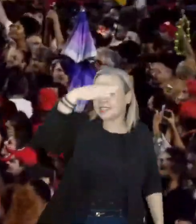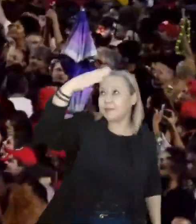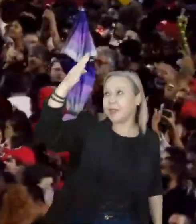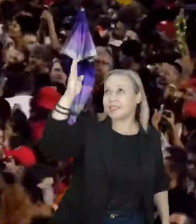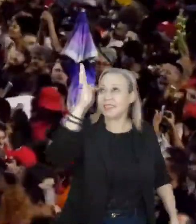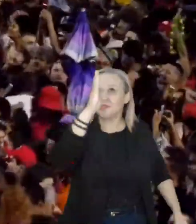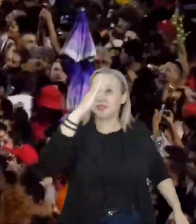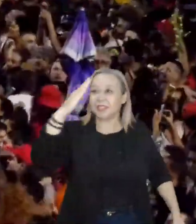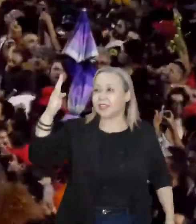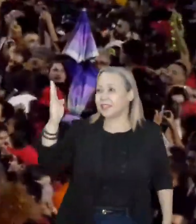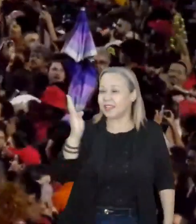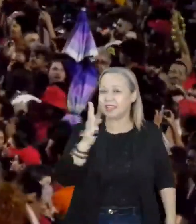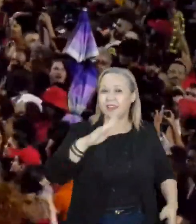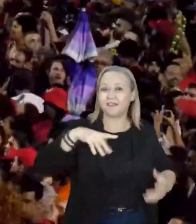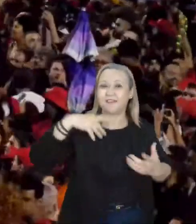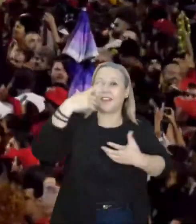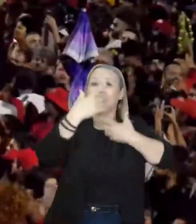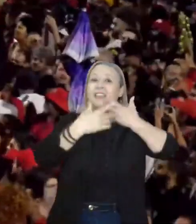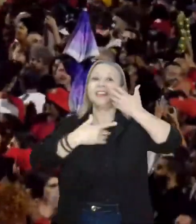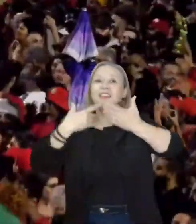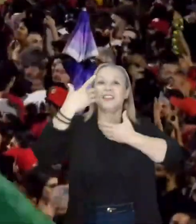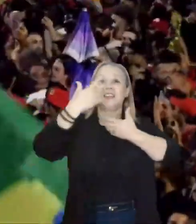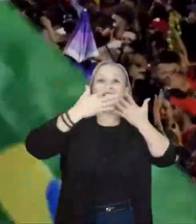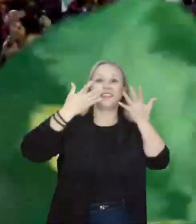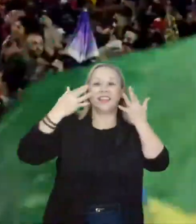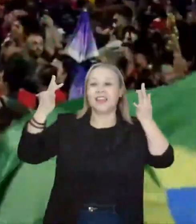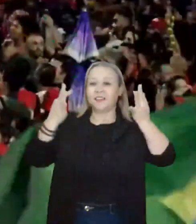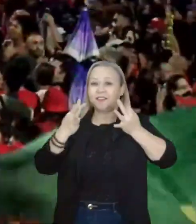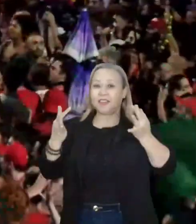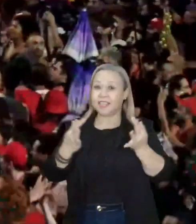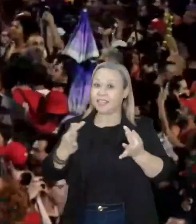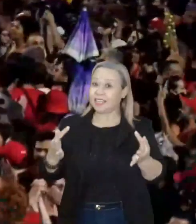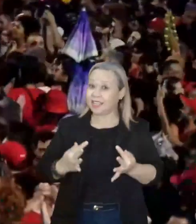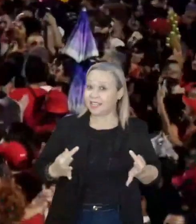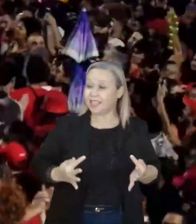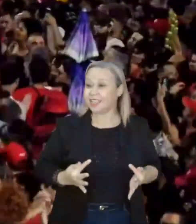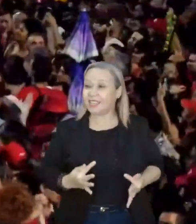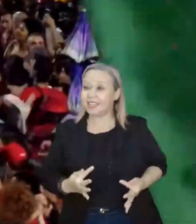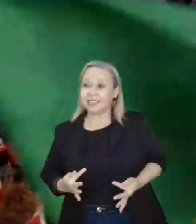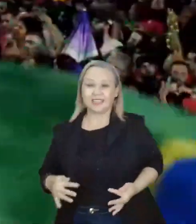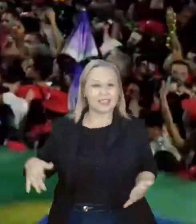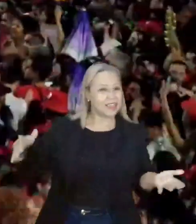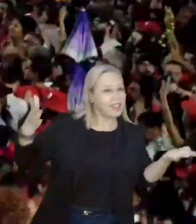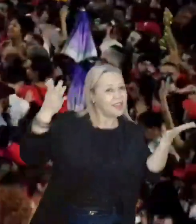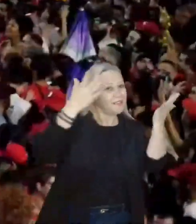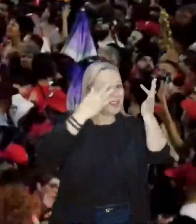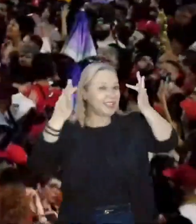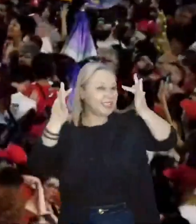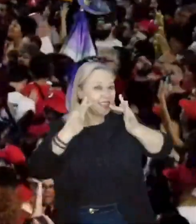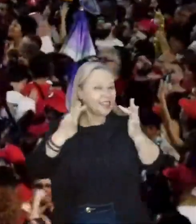Esse Brasil que canta e é feliz, feliz,